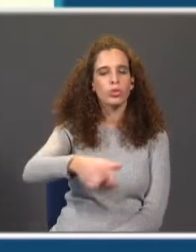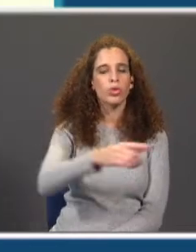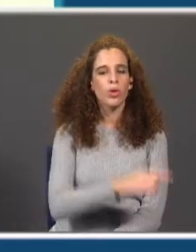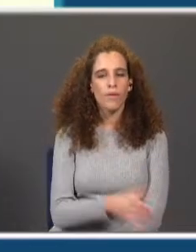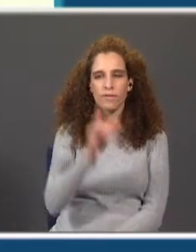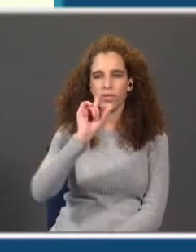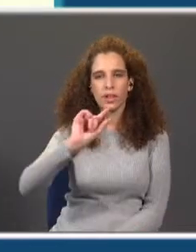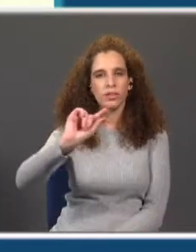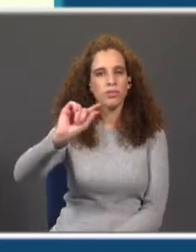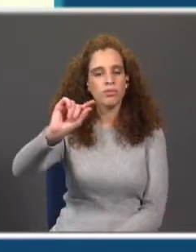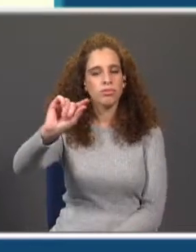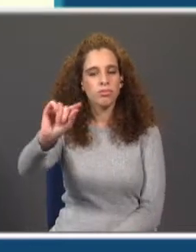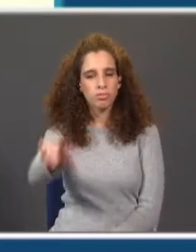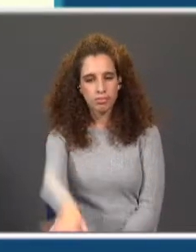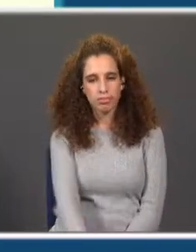seus confins.